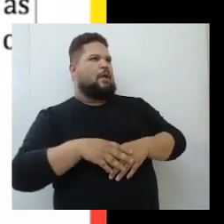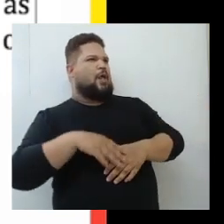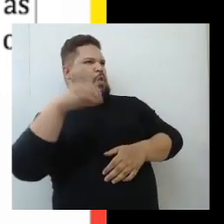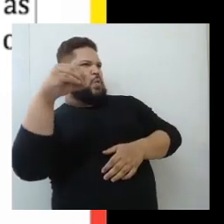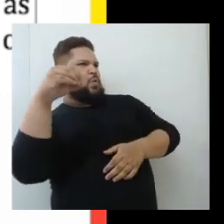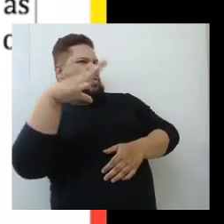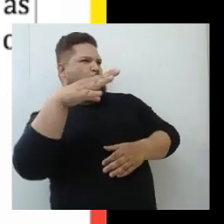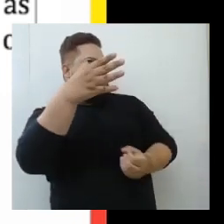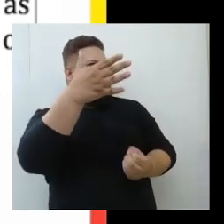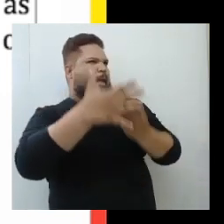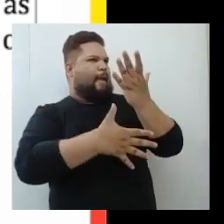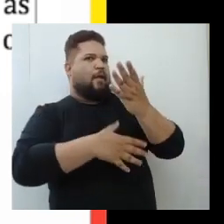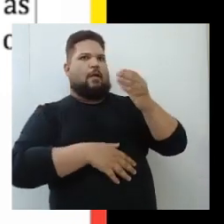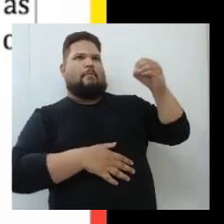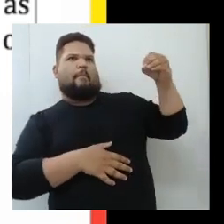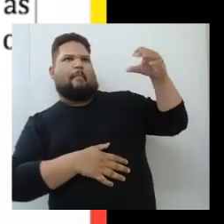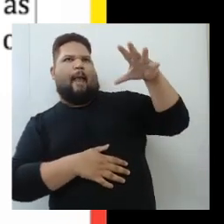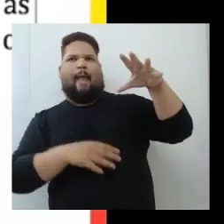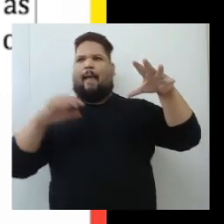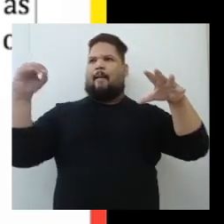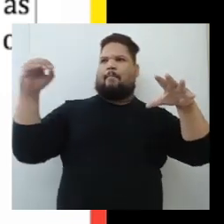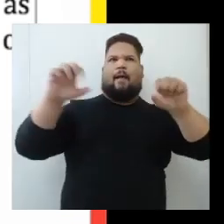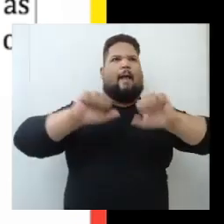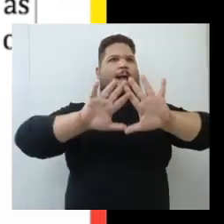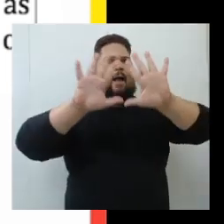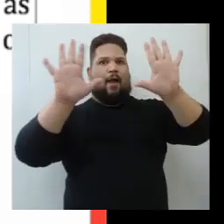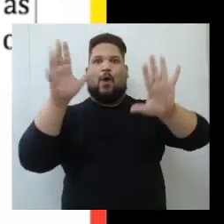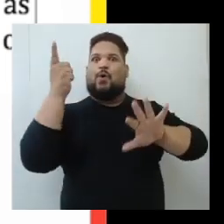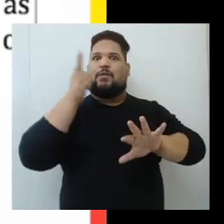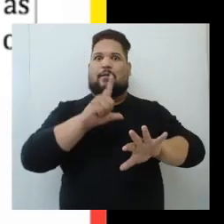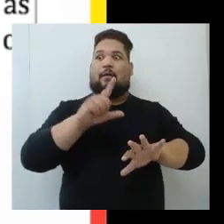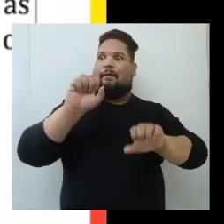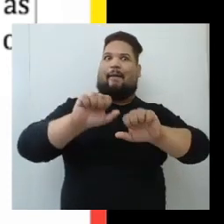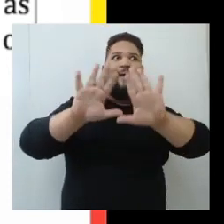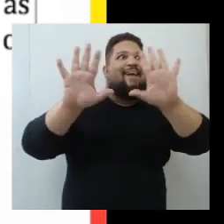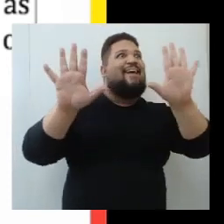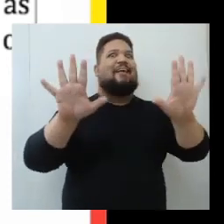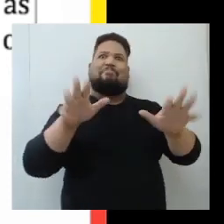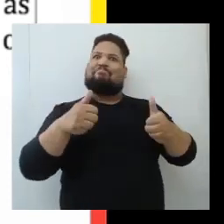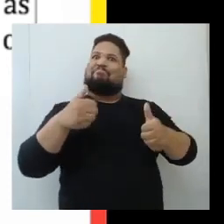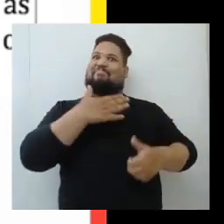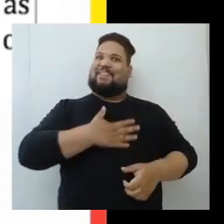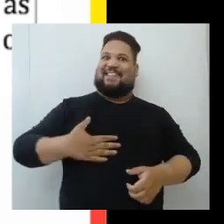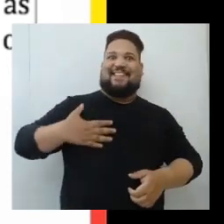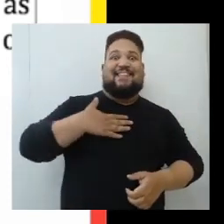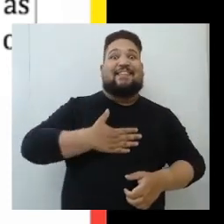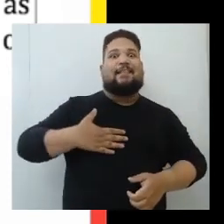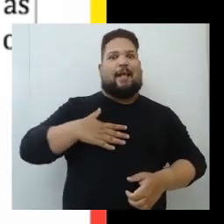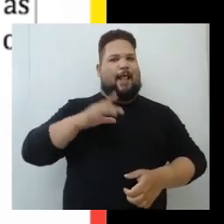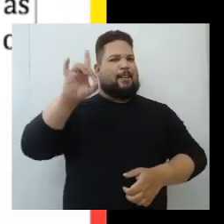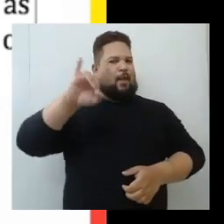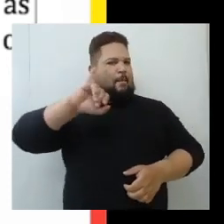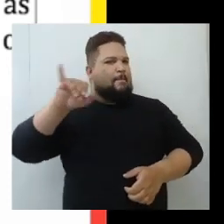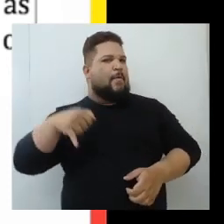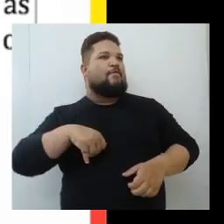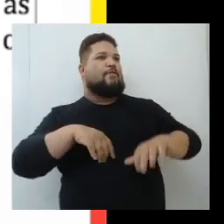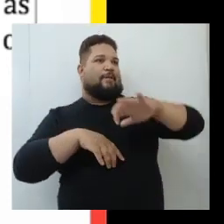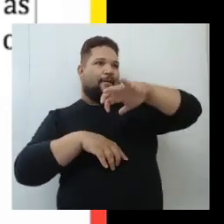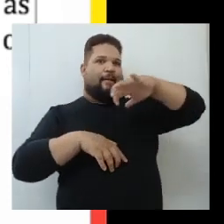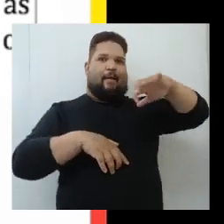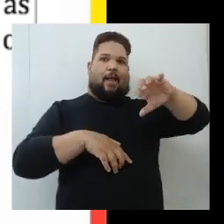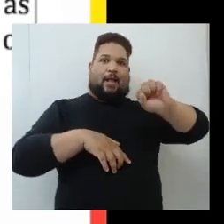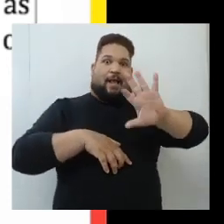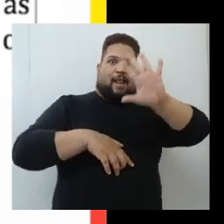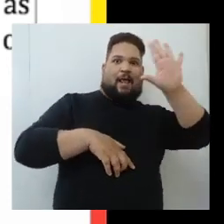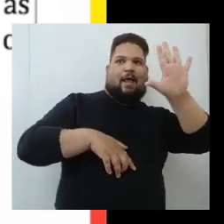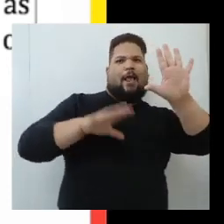luz, e houve luz. Deus viu que a luz era boa, e Deus separou a luz e as